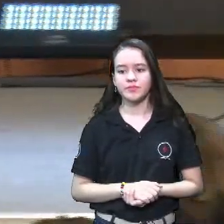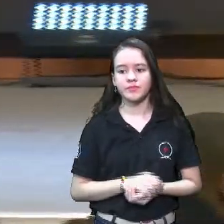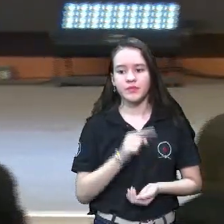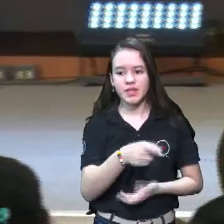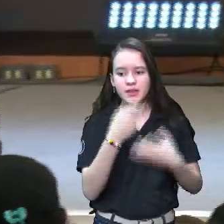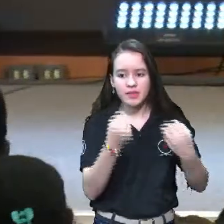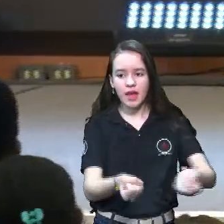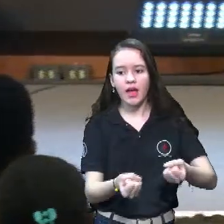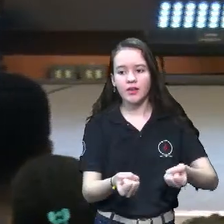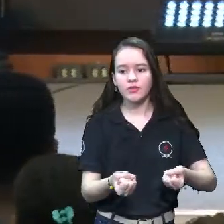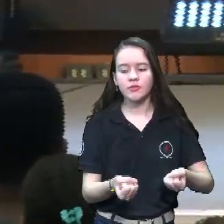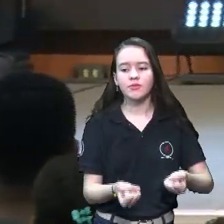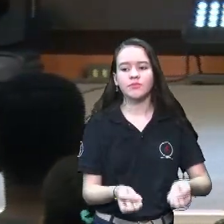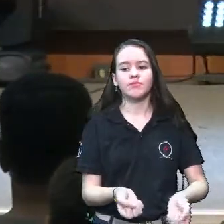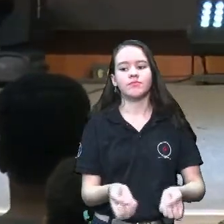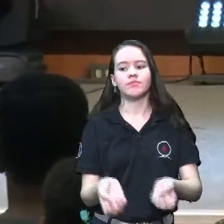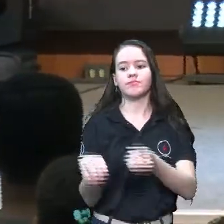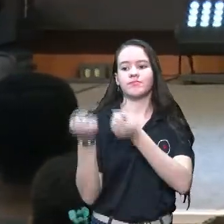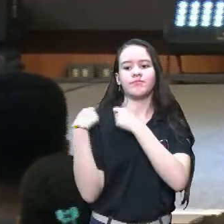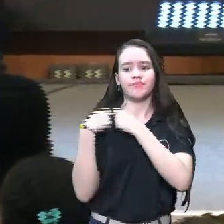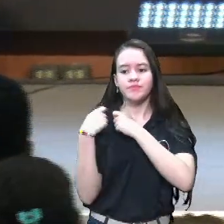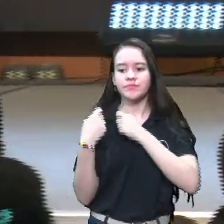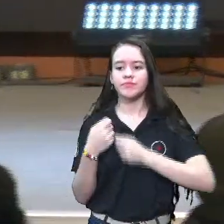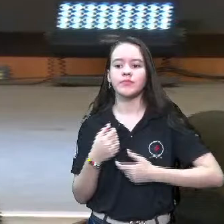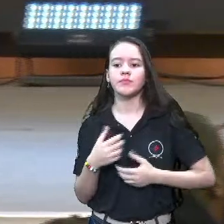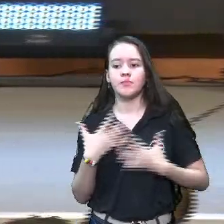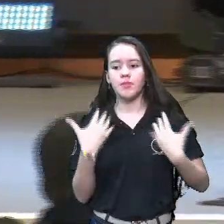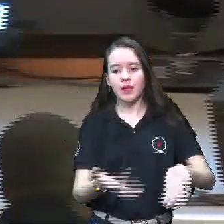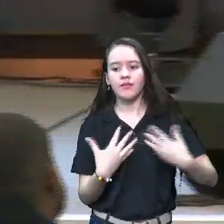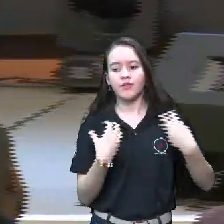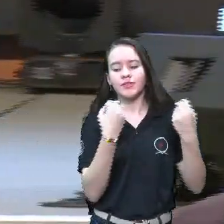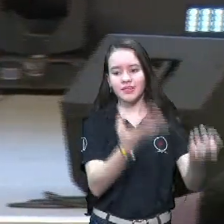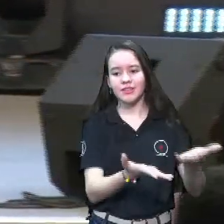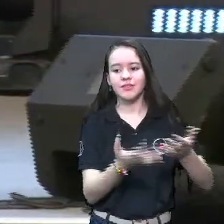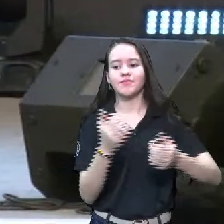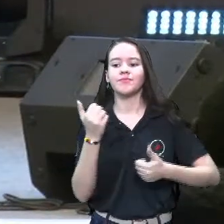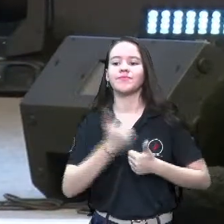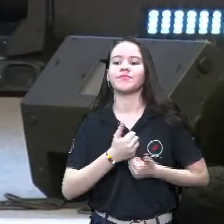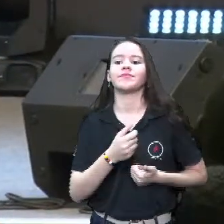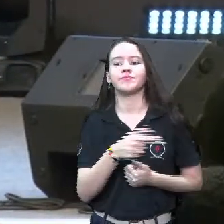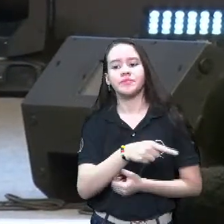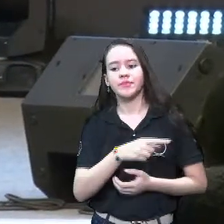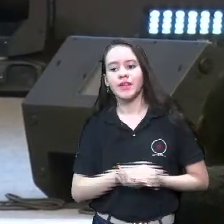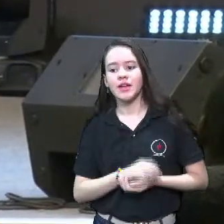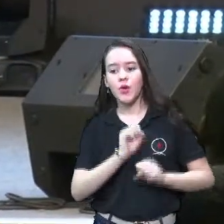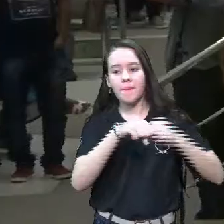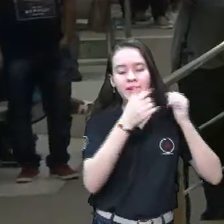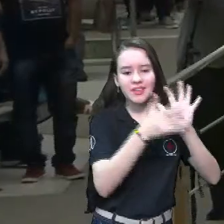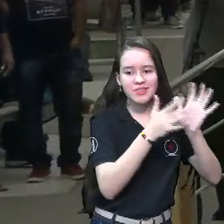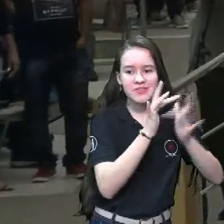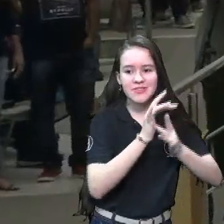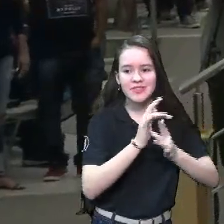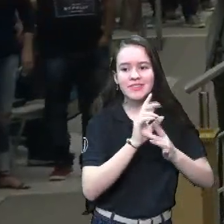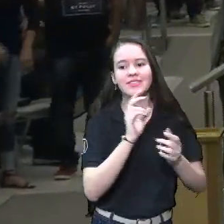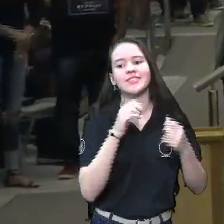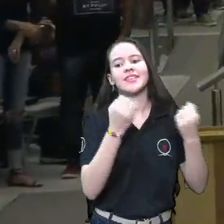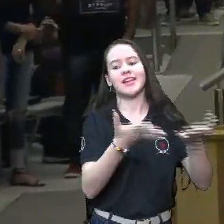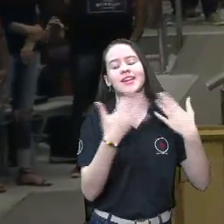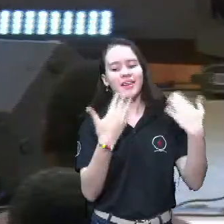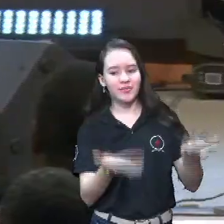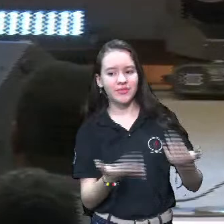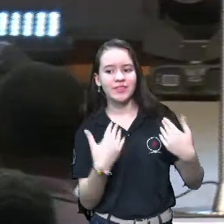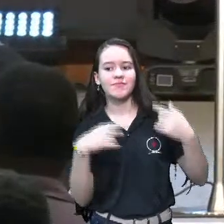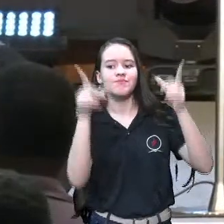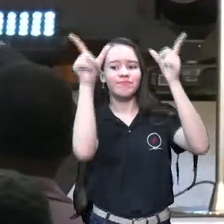que eu carrego, eu levo, entenda uma coisa, correr para Jesus sempre vai te aliviar, correr para Jesus sempre vai te